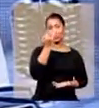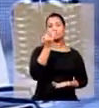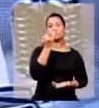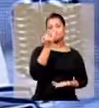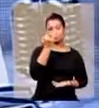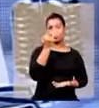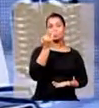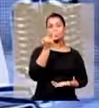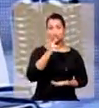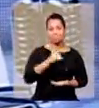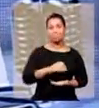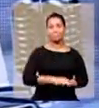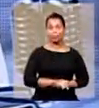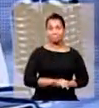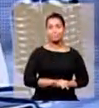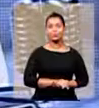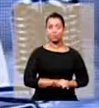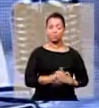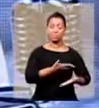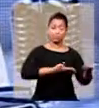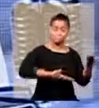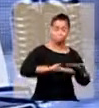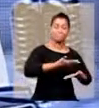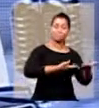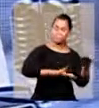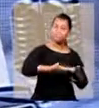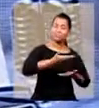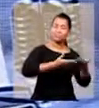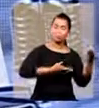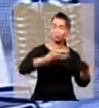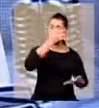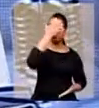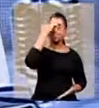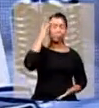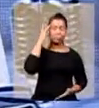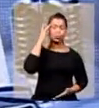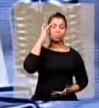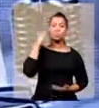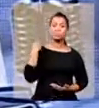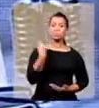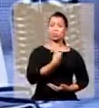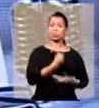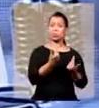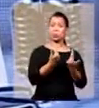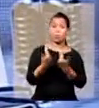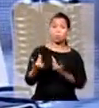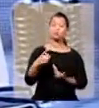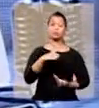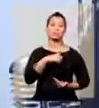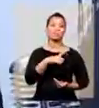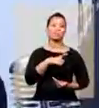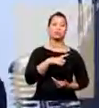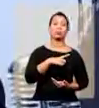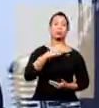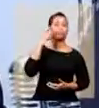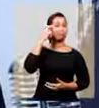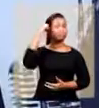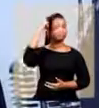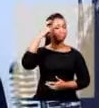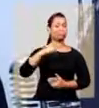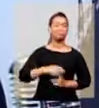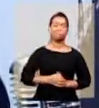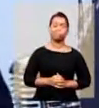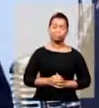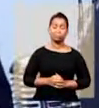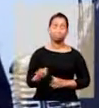pessoas. São pessoas como nós, têm habilidades, potencialidade. E o importante é a gente estar aberto a isso. E a partir